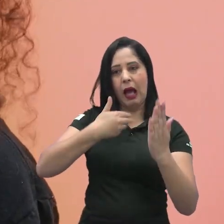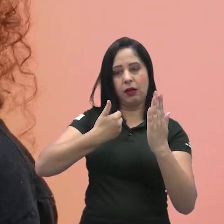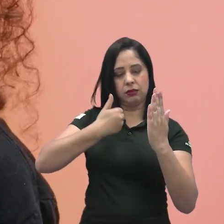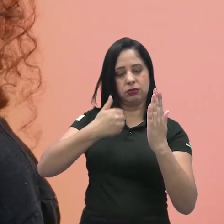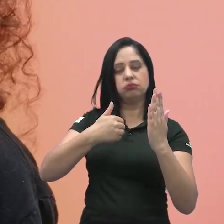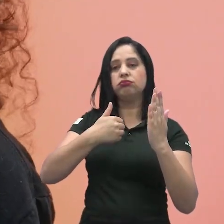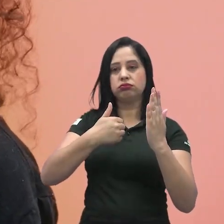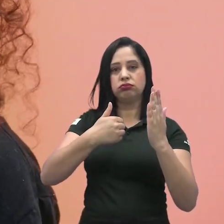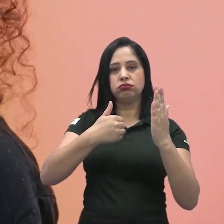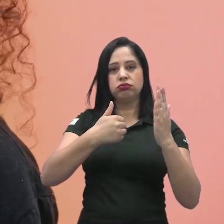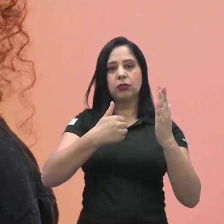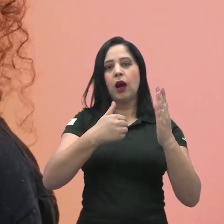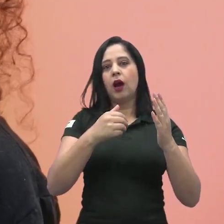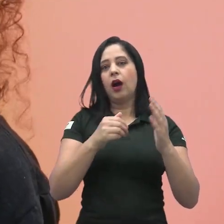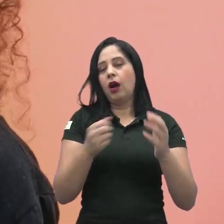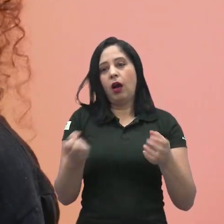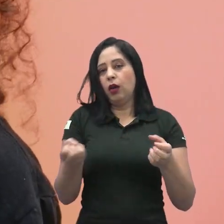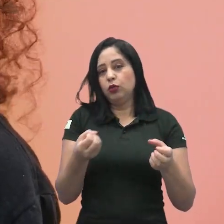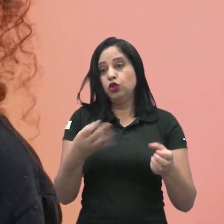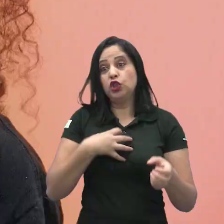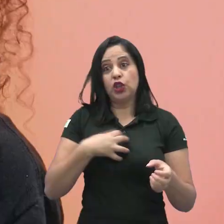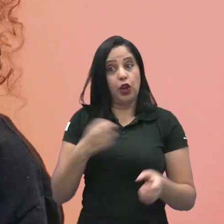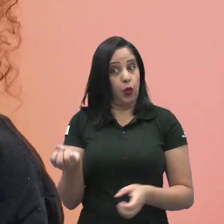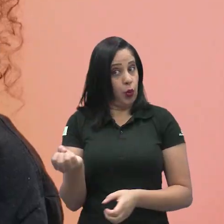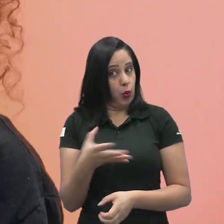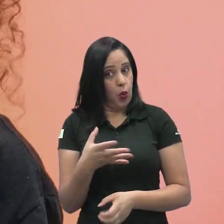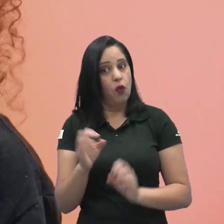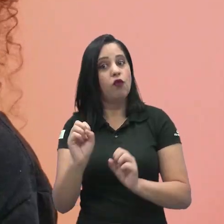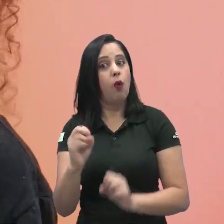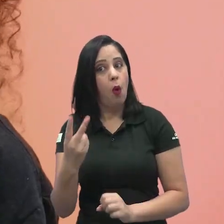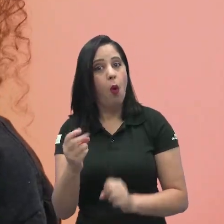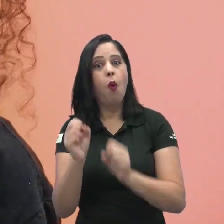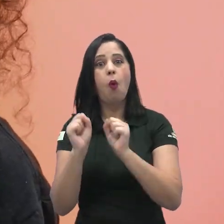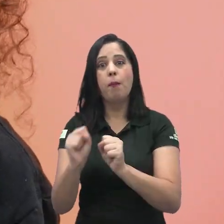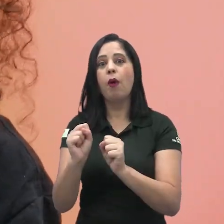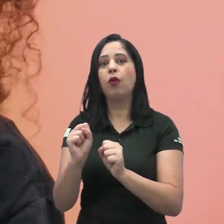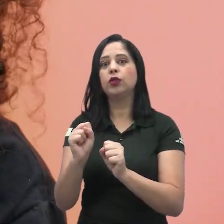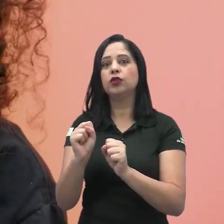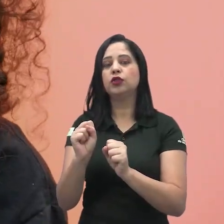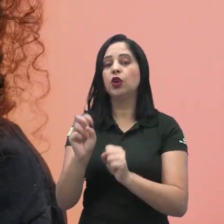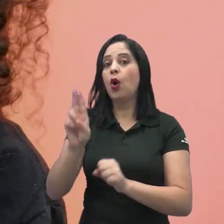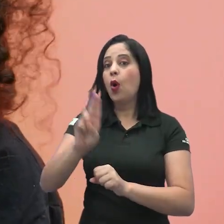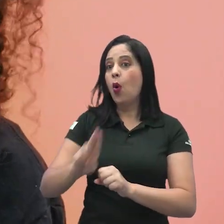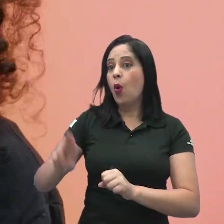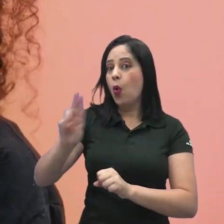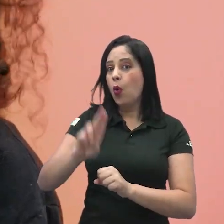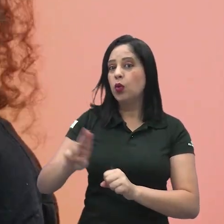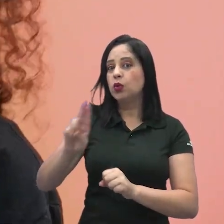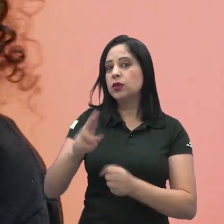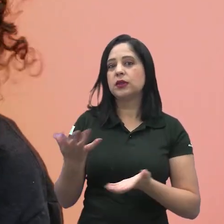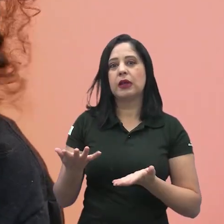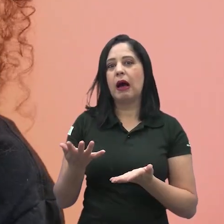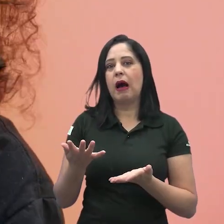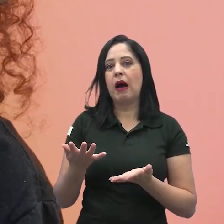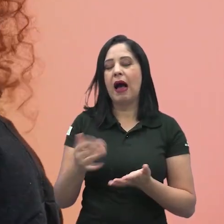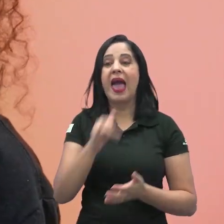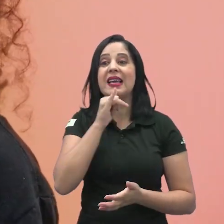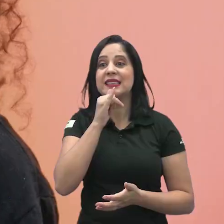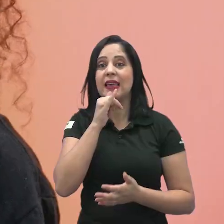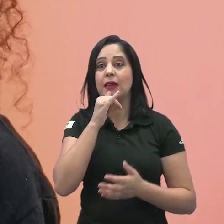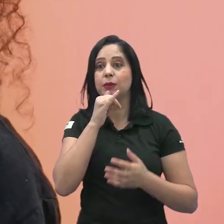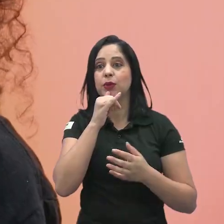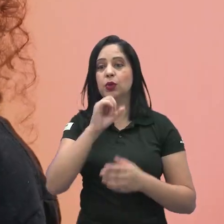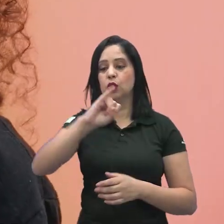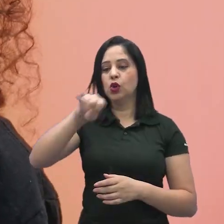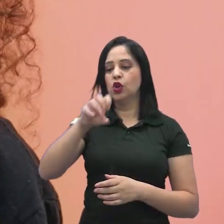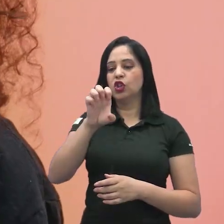para deixar esse tecido com uma cara nova. Ou mesmo a gente pode usar já essa ideia de ser uma coisa mais batida, principalmente no jeans, eu acho que fica